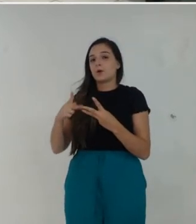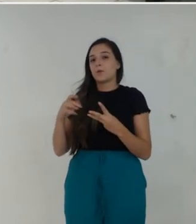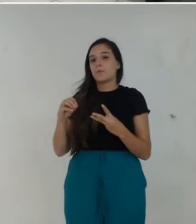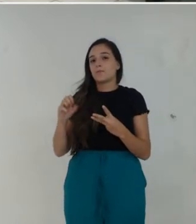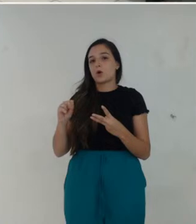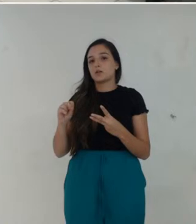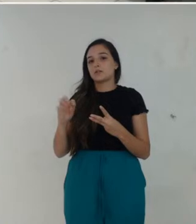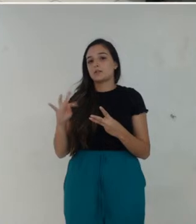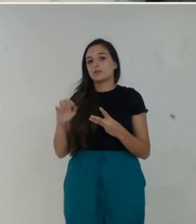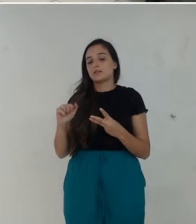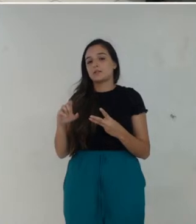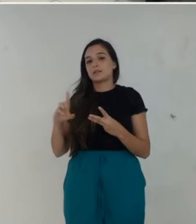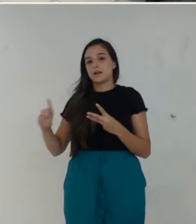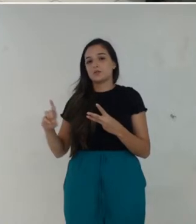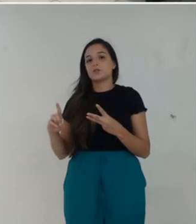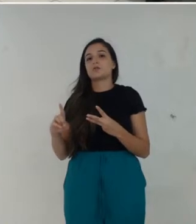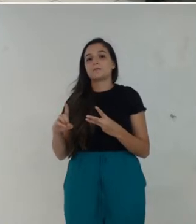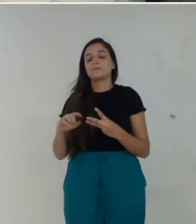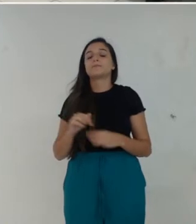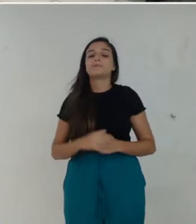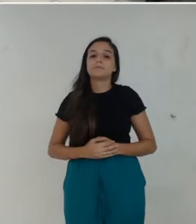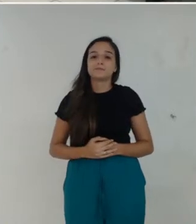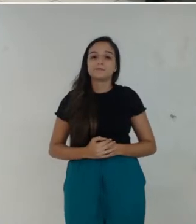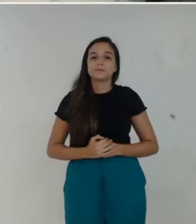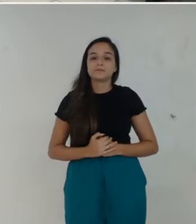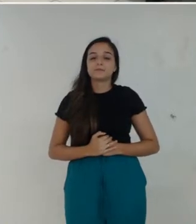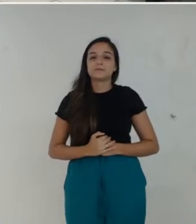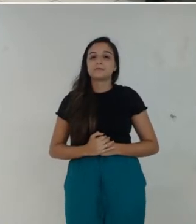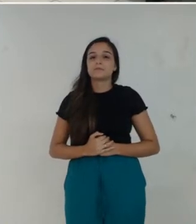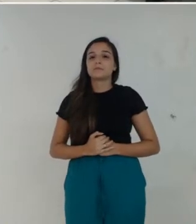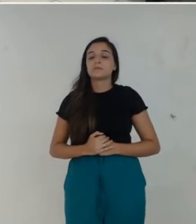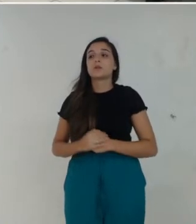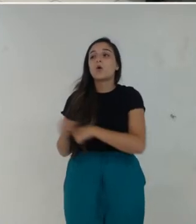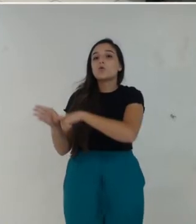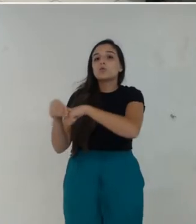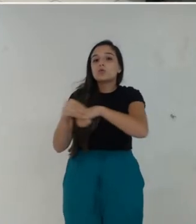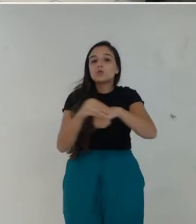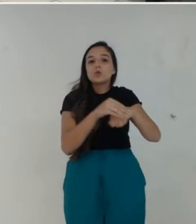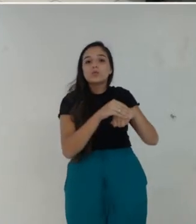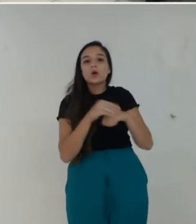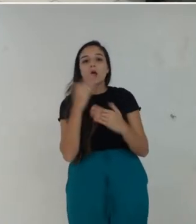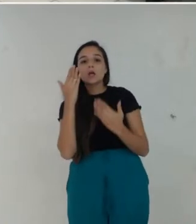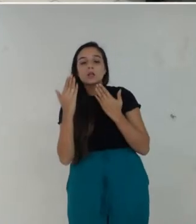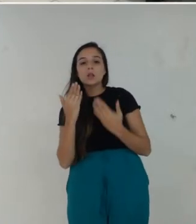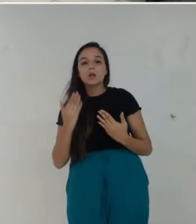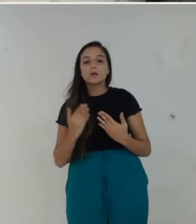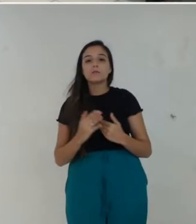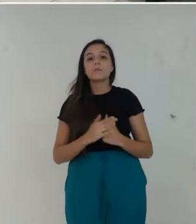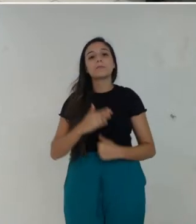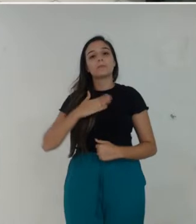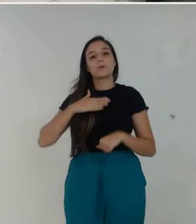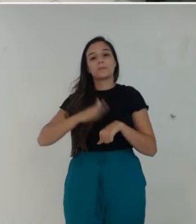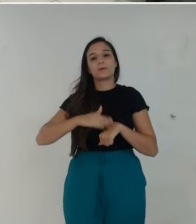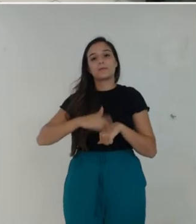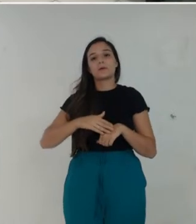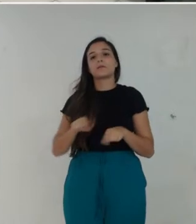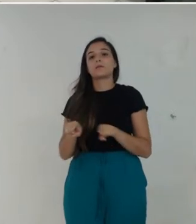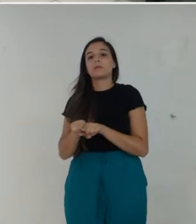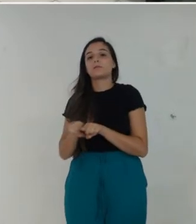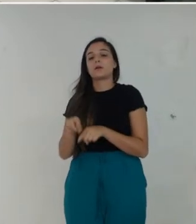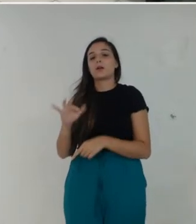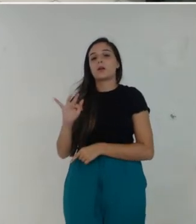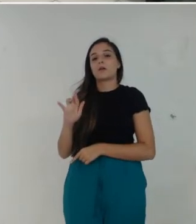POSTRAD, e vou usar os dados que foram coletados e analisados por mim e pela